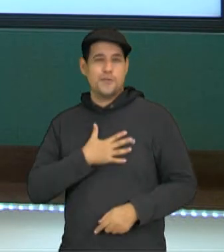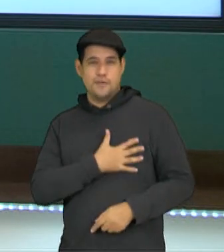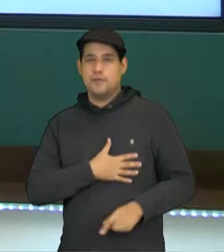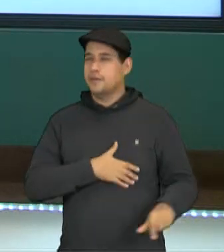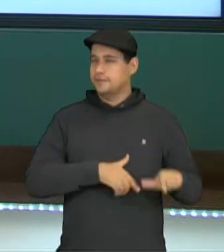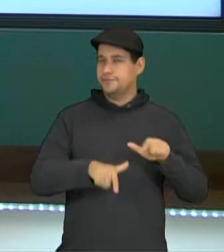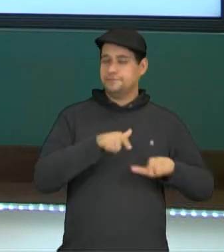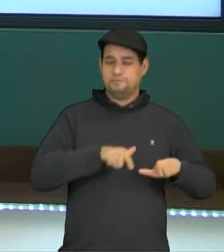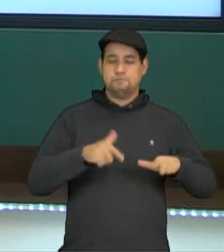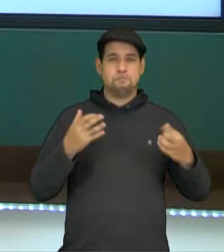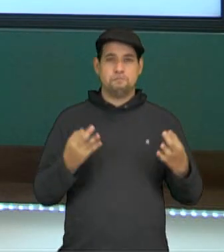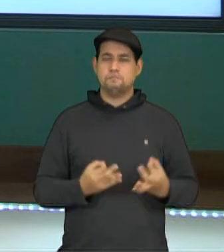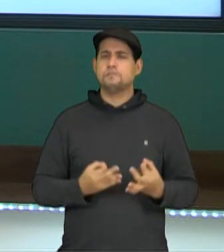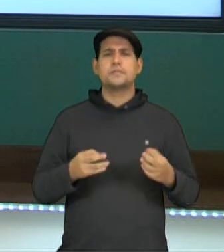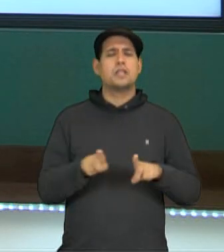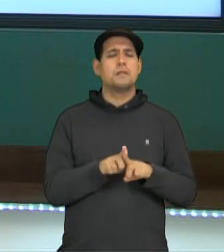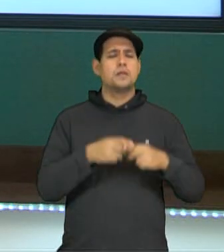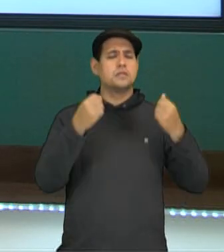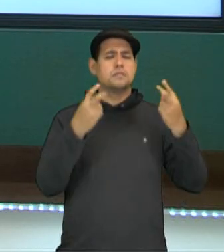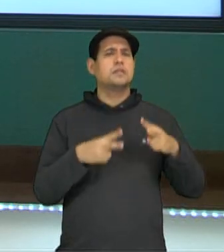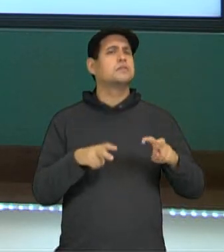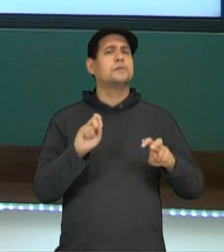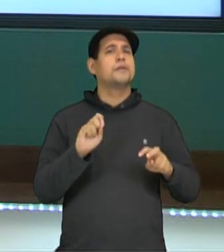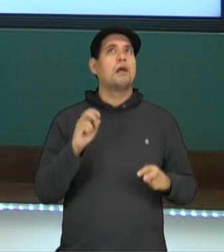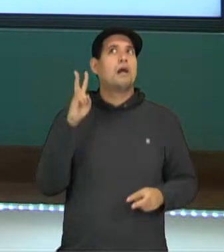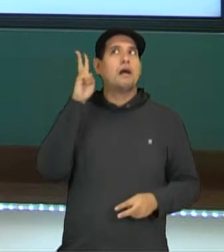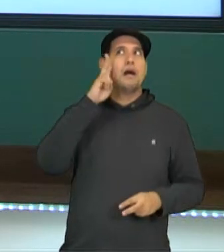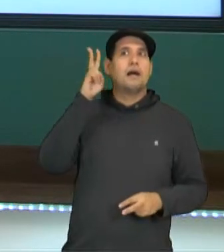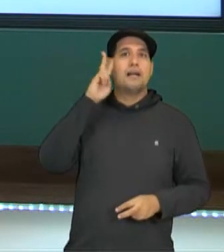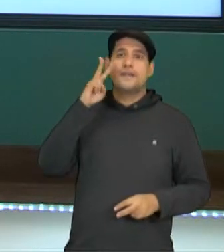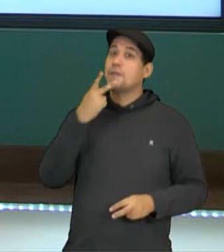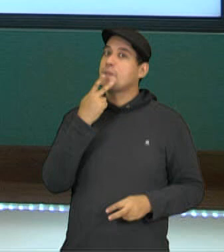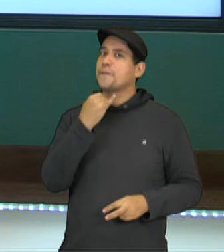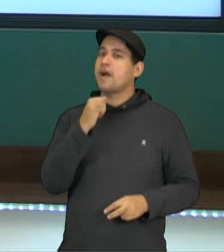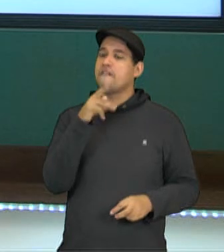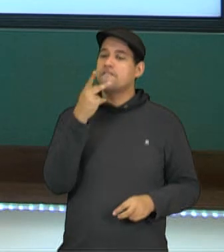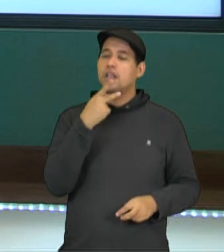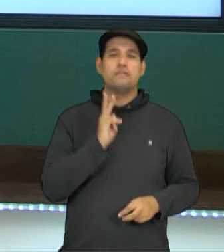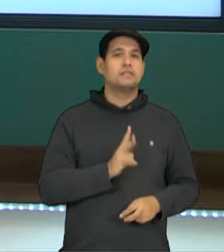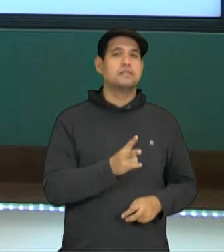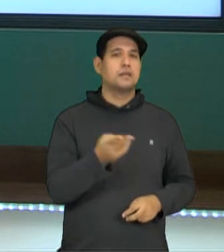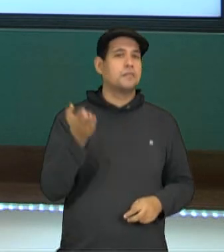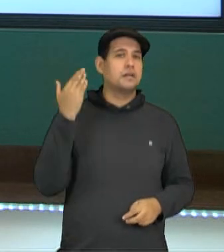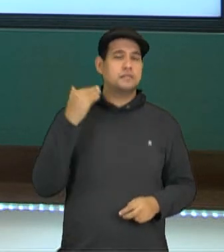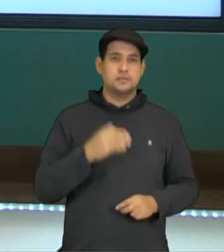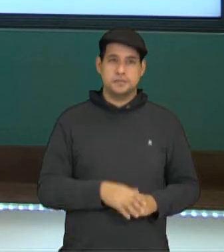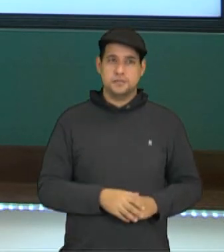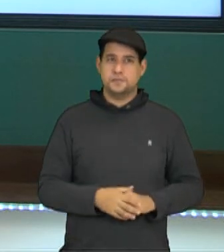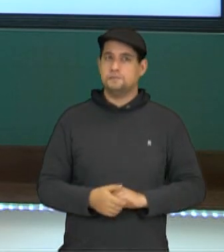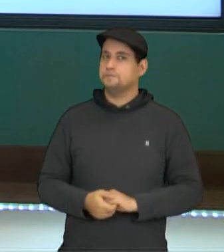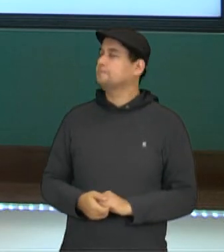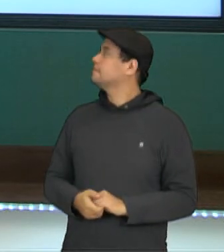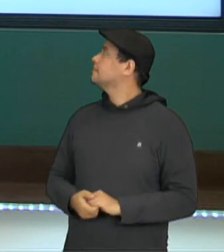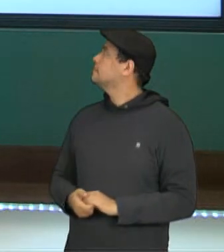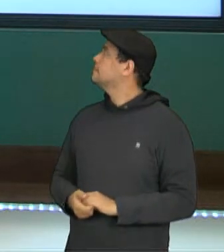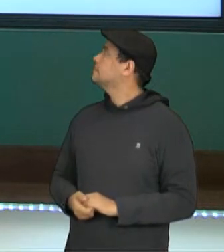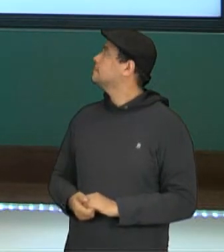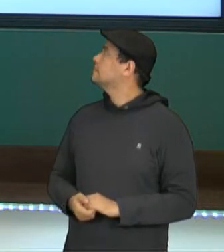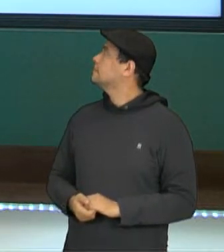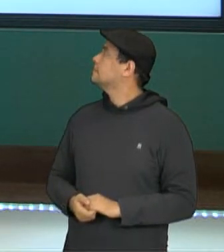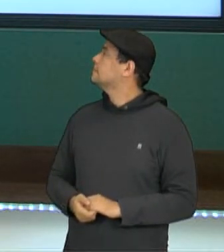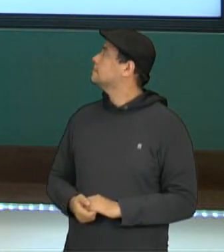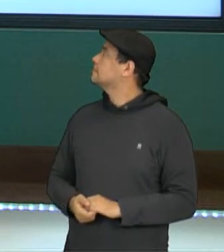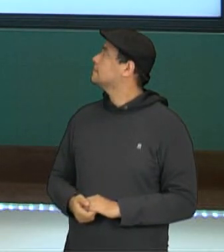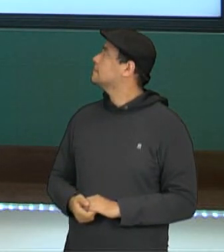trabalho dela, né? E daí ela fala sobre algo que ela lembrava que o pai dela costumava dizer. You must get a job that you will be